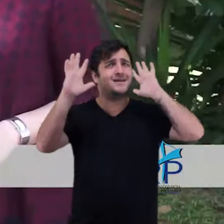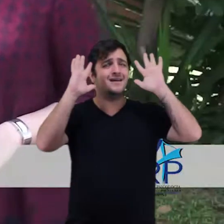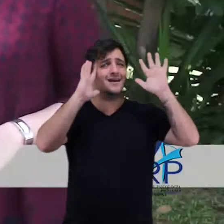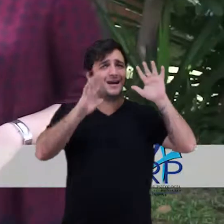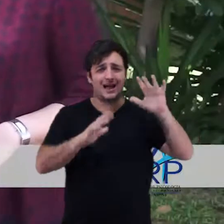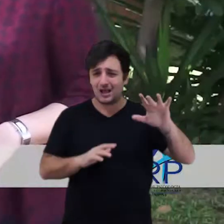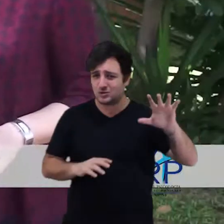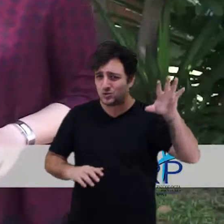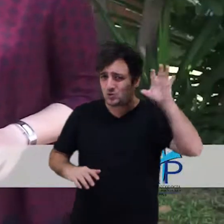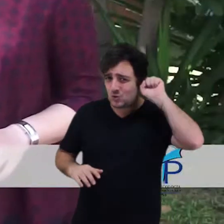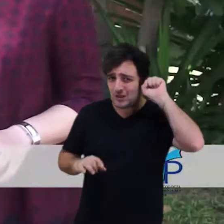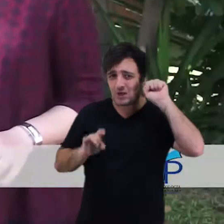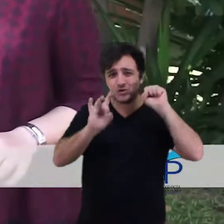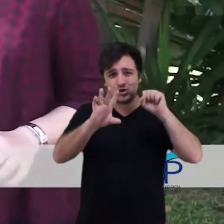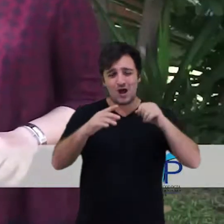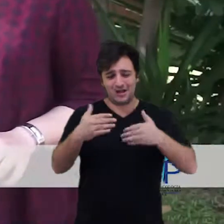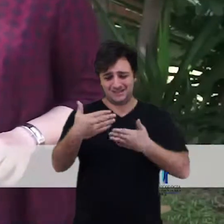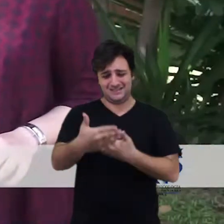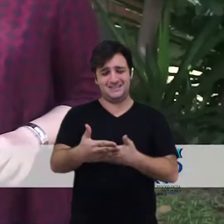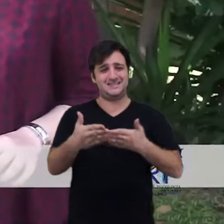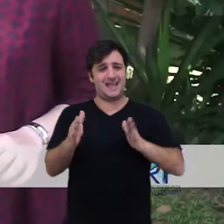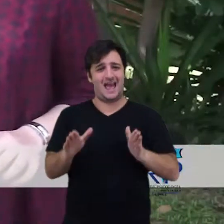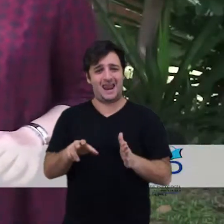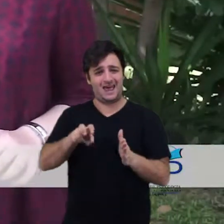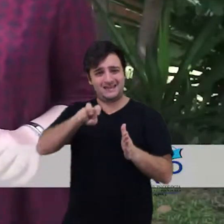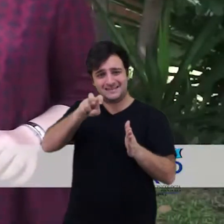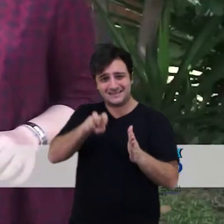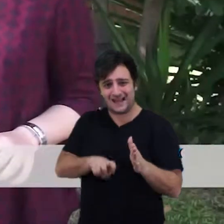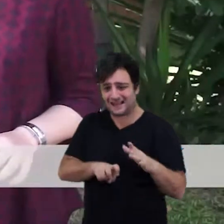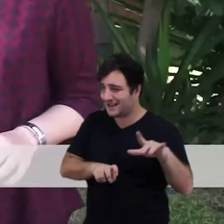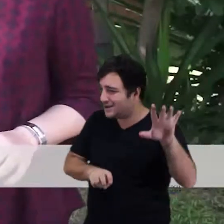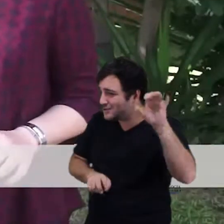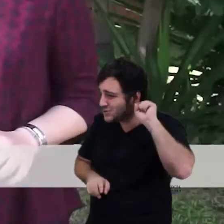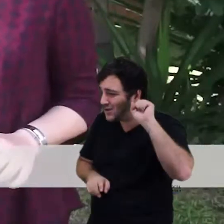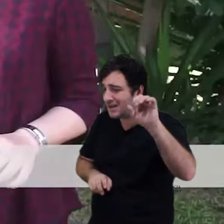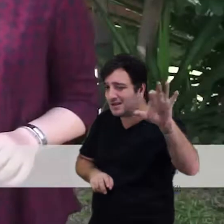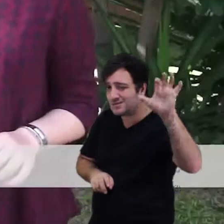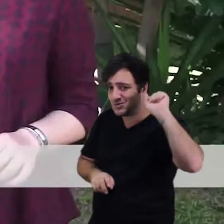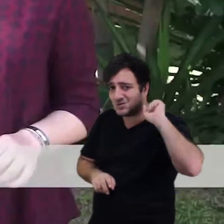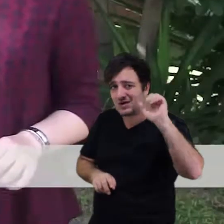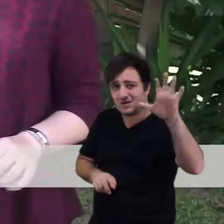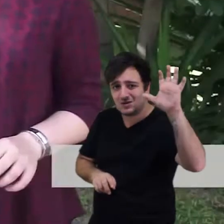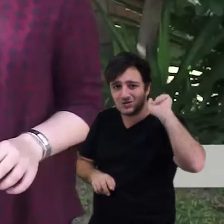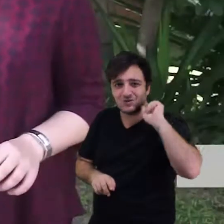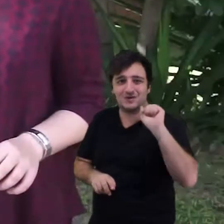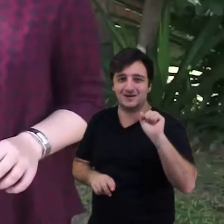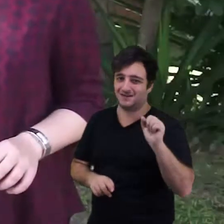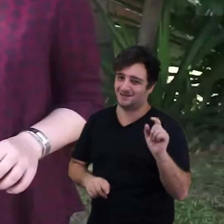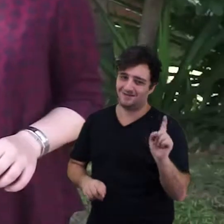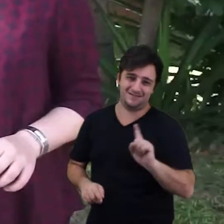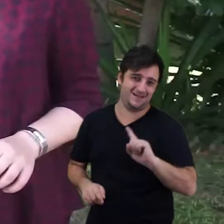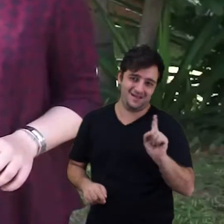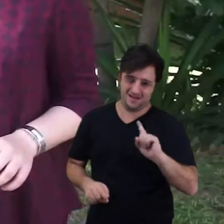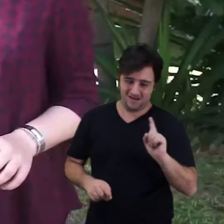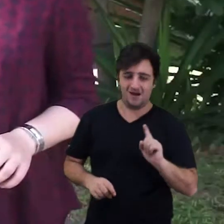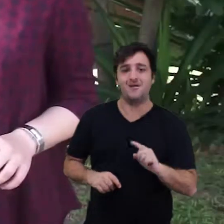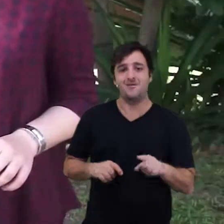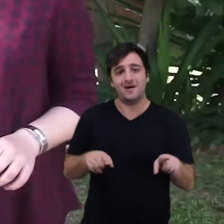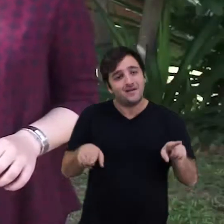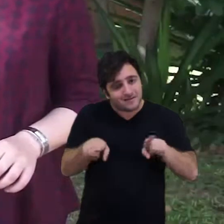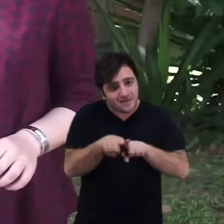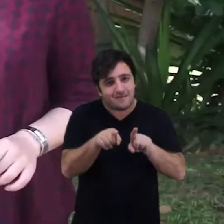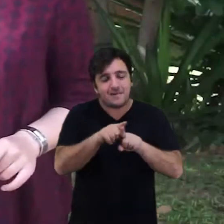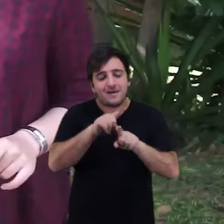escuta, mas entendemos que a escuta ela não é restrita ao âmbito do setting, né, das quatro paredes, né, do